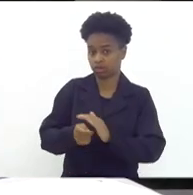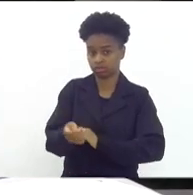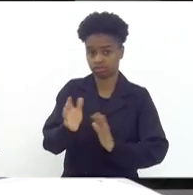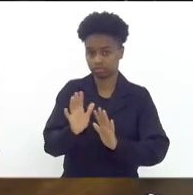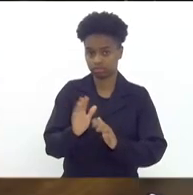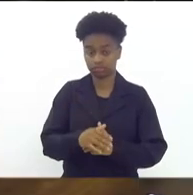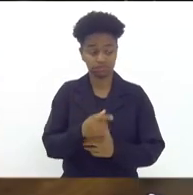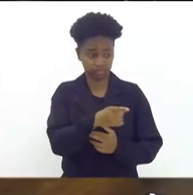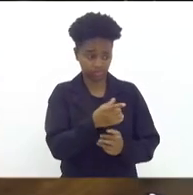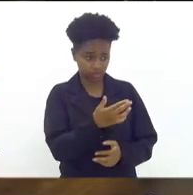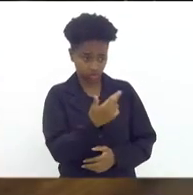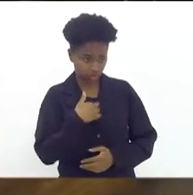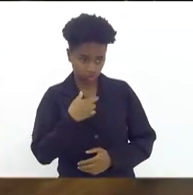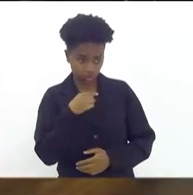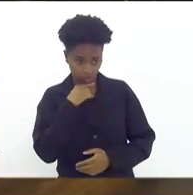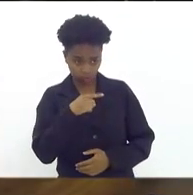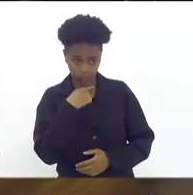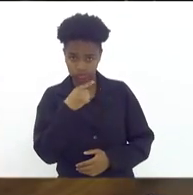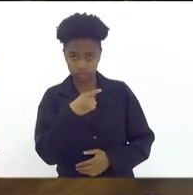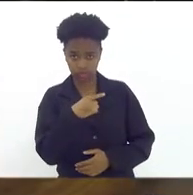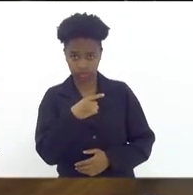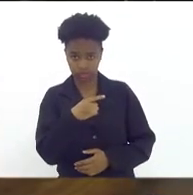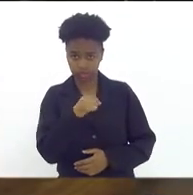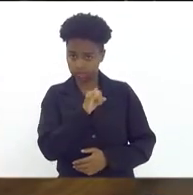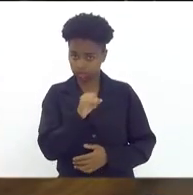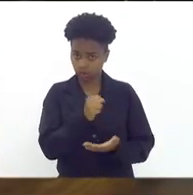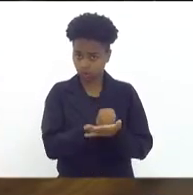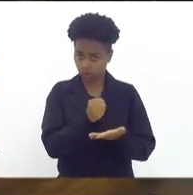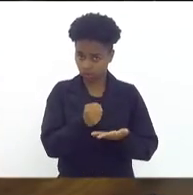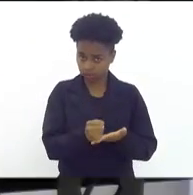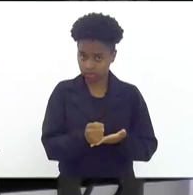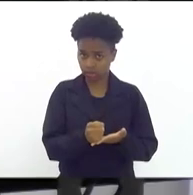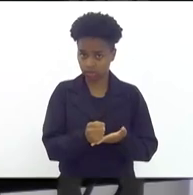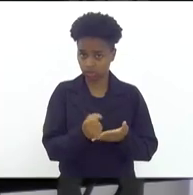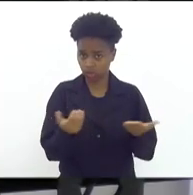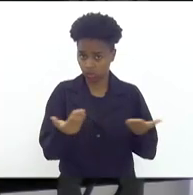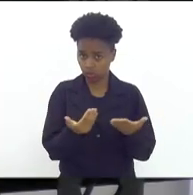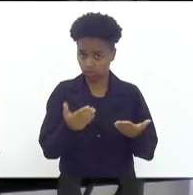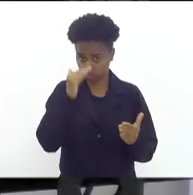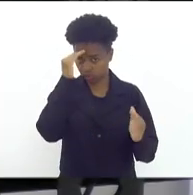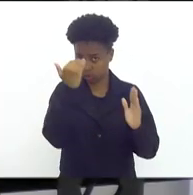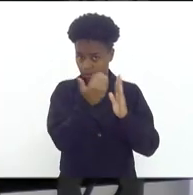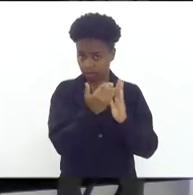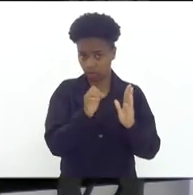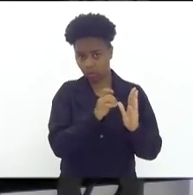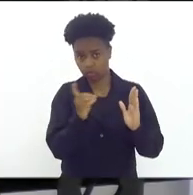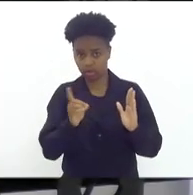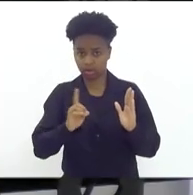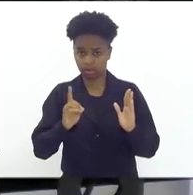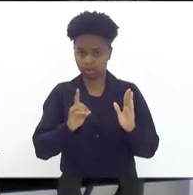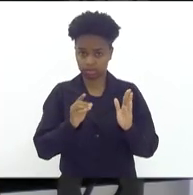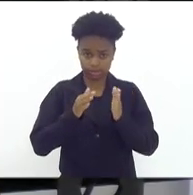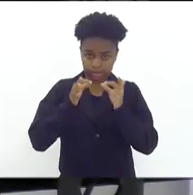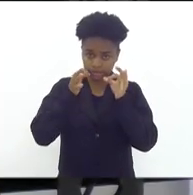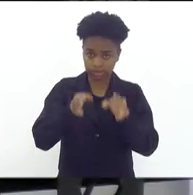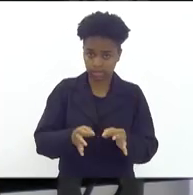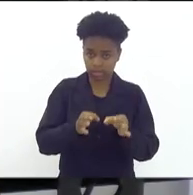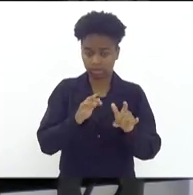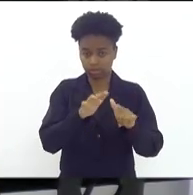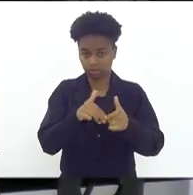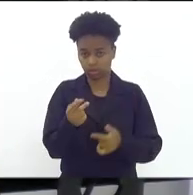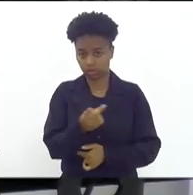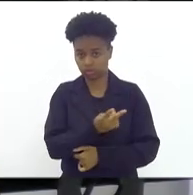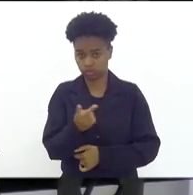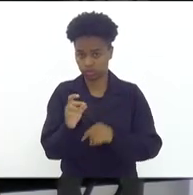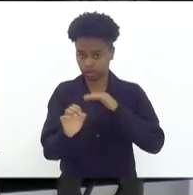então o senhor não consegue me responder se os contratos vigentes de concessão hoje estão sendo cumpridos arrisca hoje por parte das